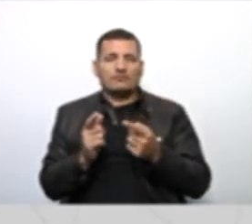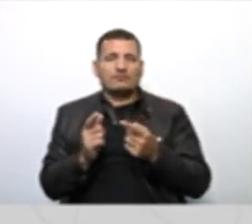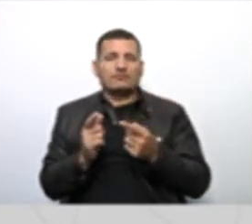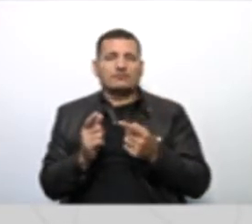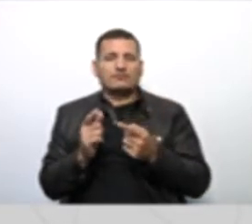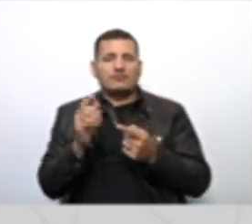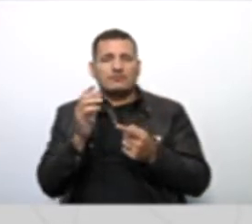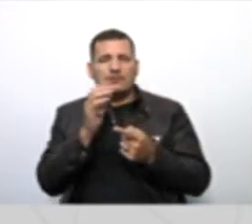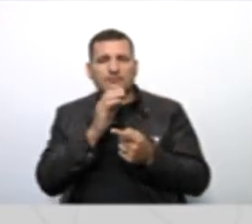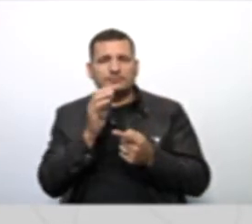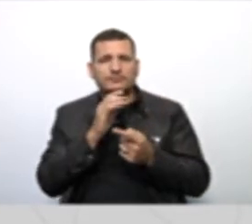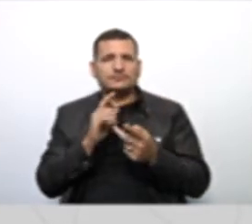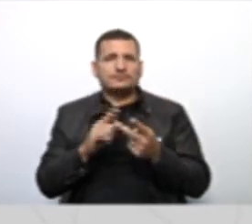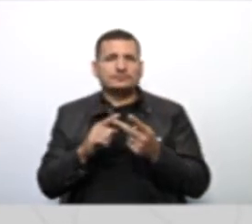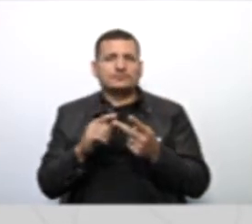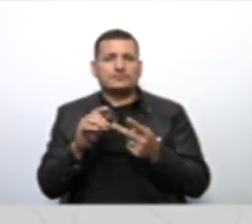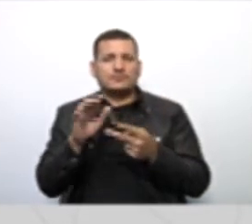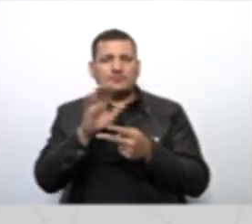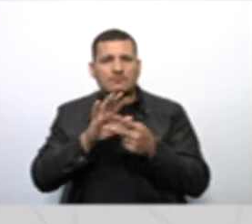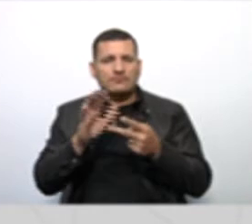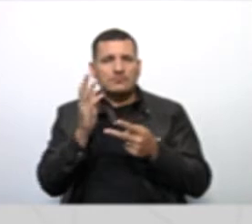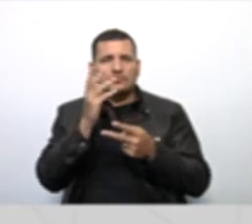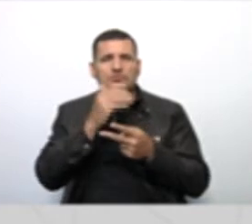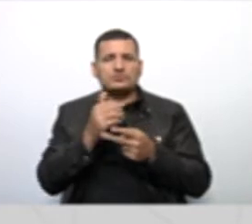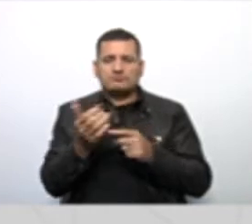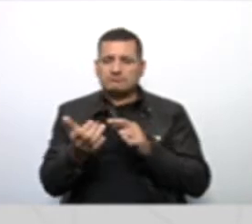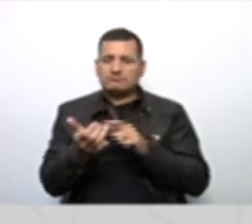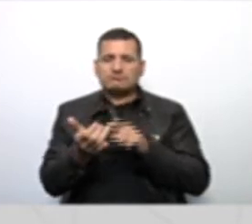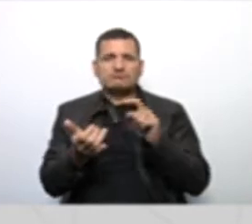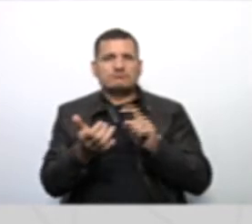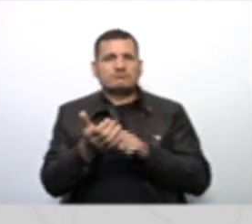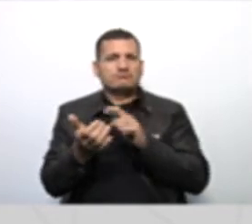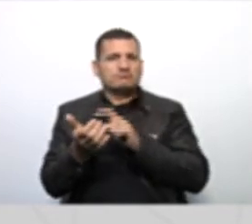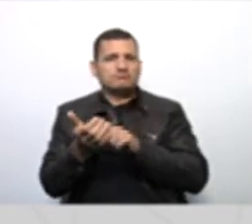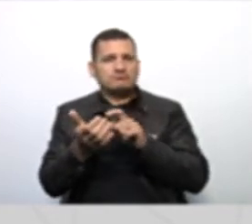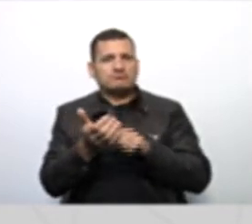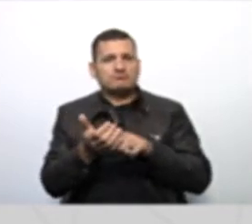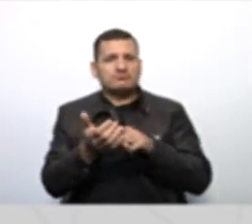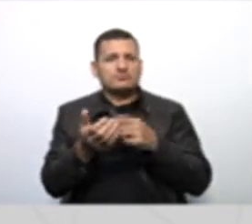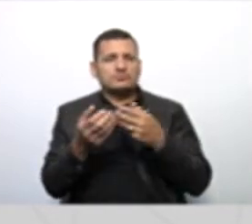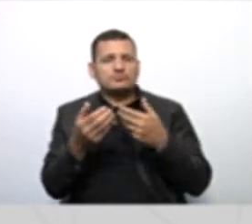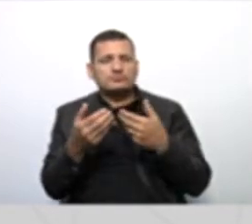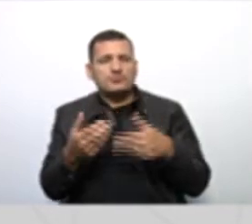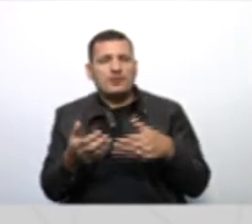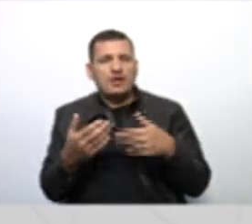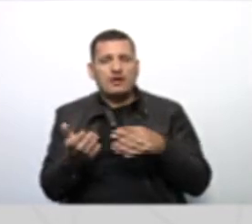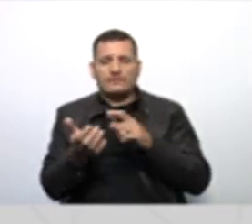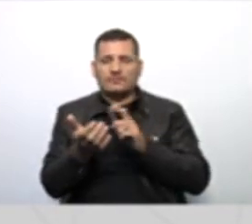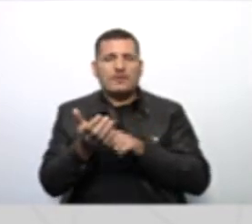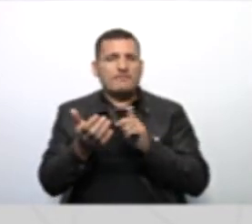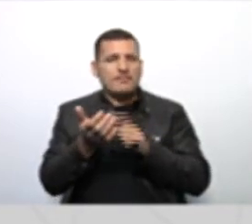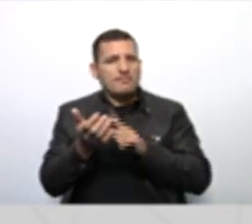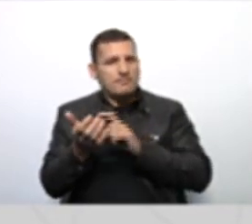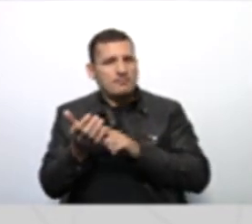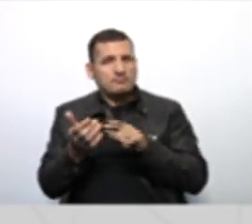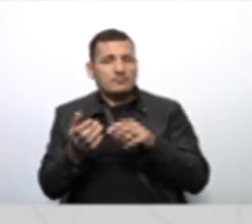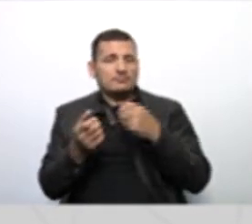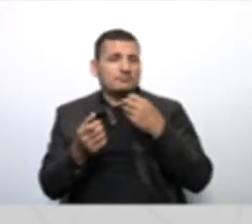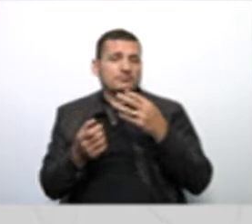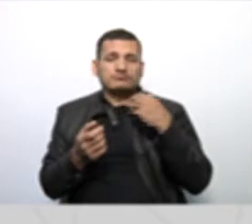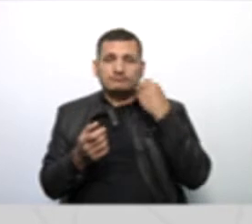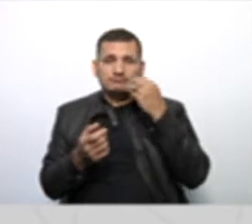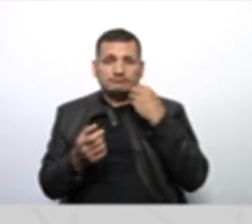àquela rapidez, àquela interface bonita, você clica, passa suave. Isso é uma boa